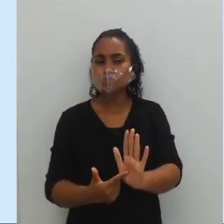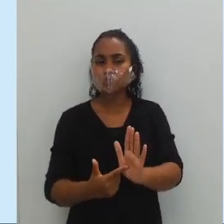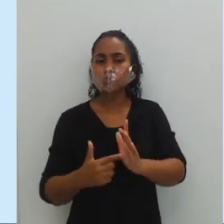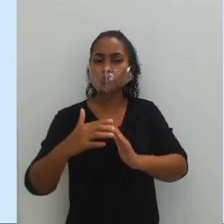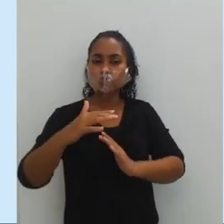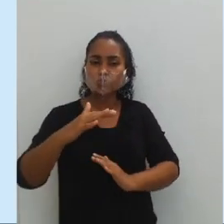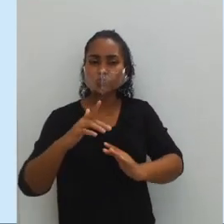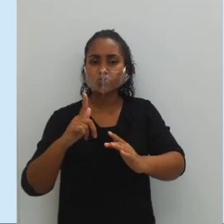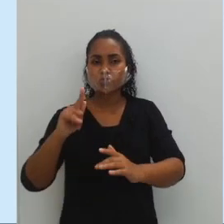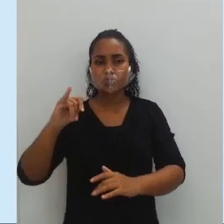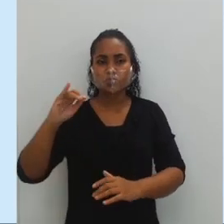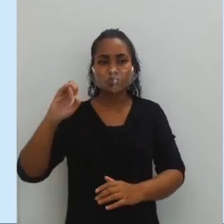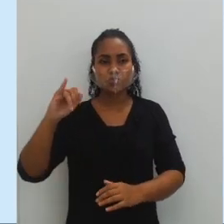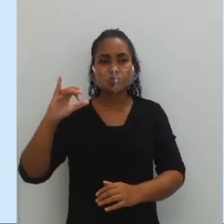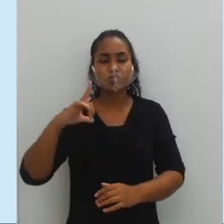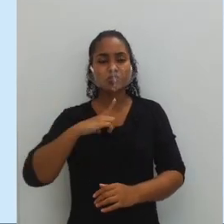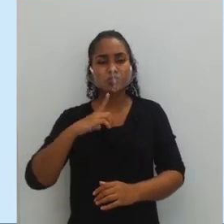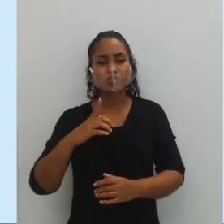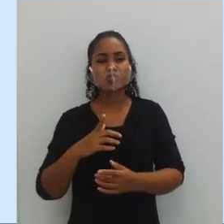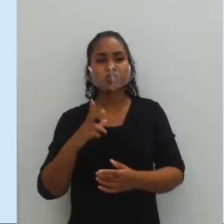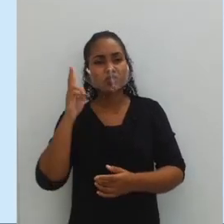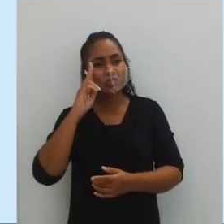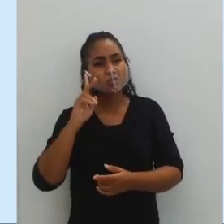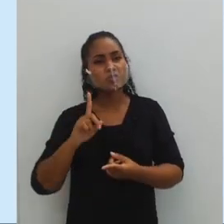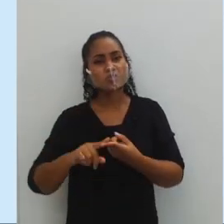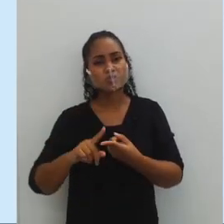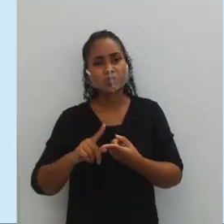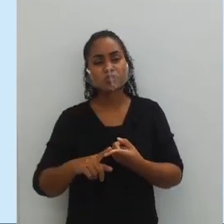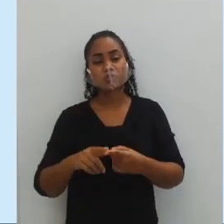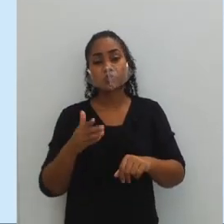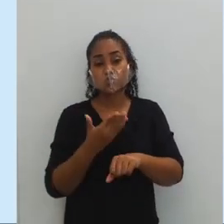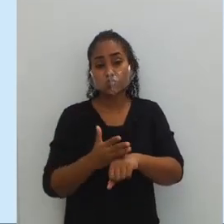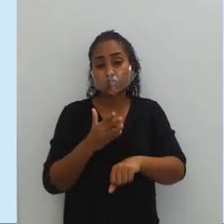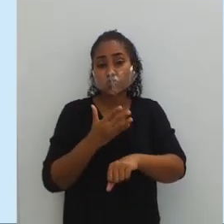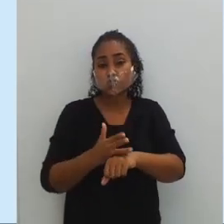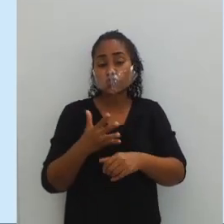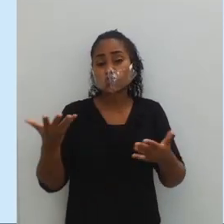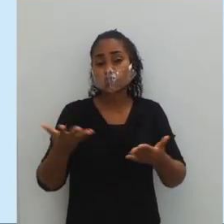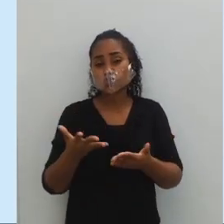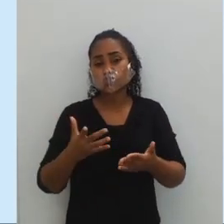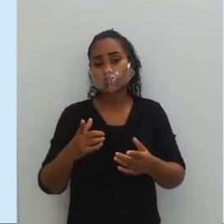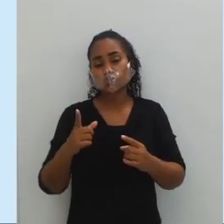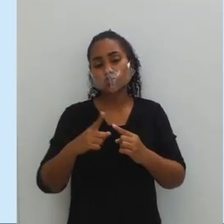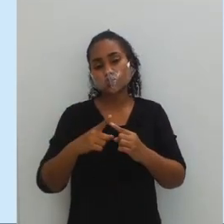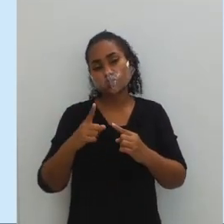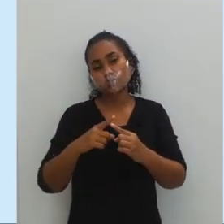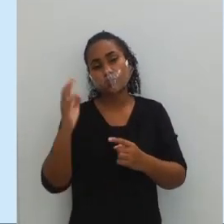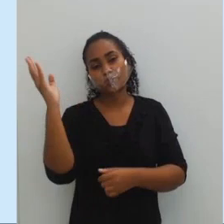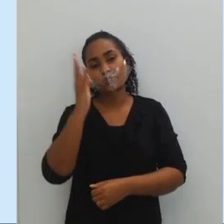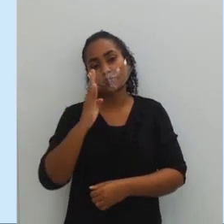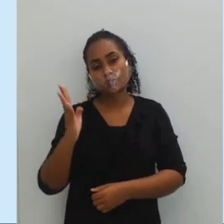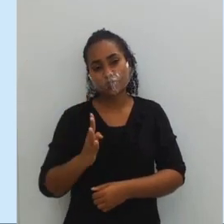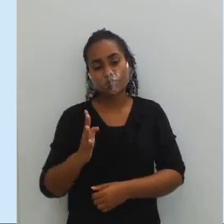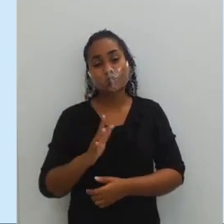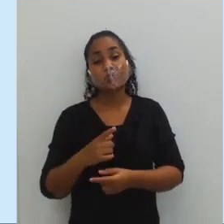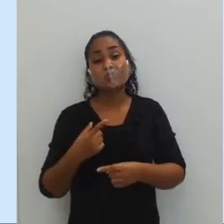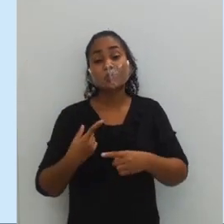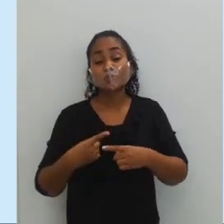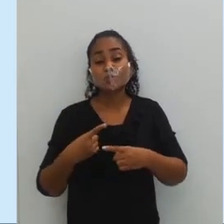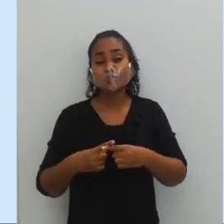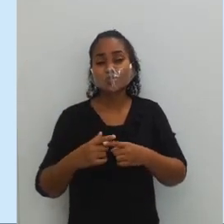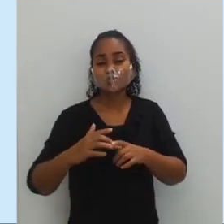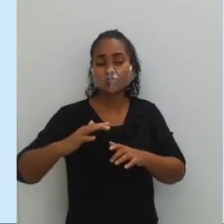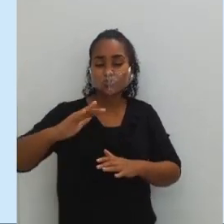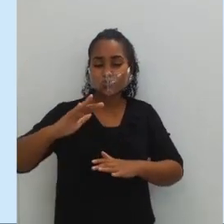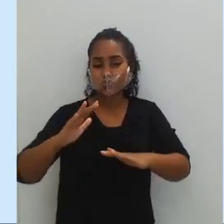o jiu-jitsu como Gracie Jiu-Jitsu, né? Lembrando também que o que a gente pratica hoje é o estilo brasileiro, o Brazilian Jiu-Jitsu, porque